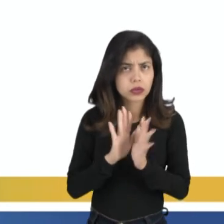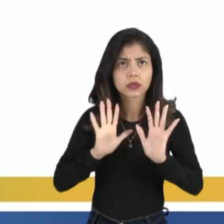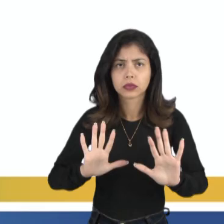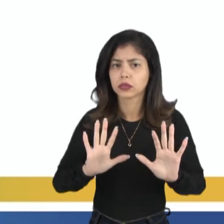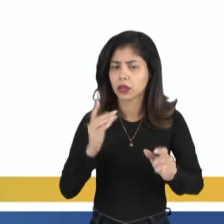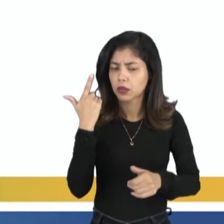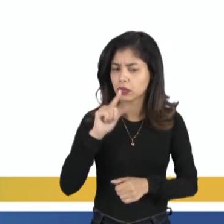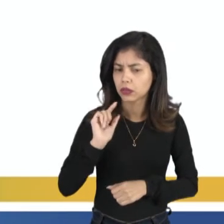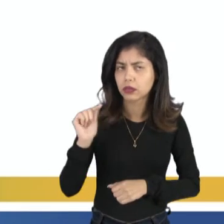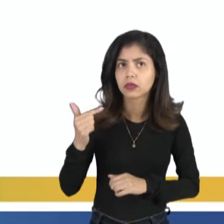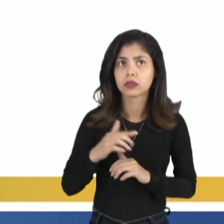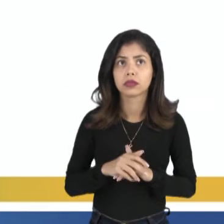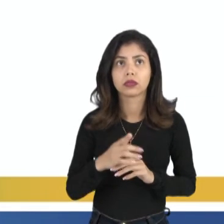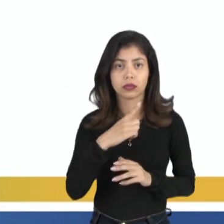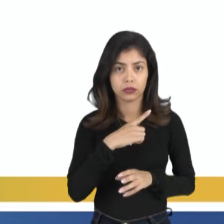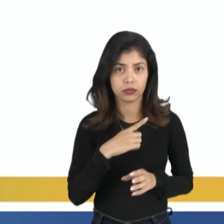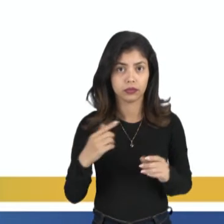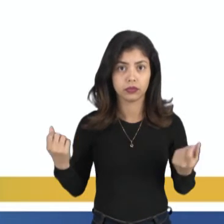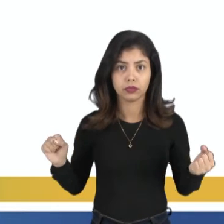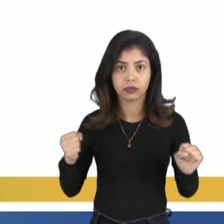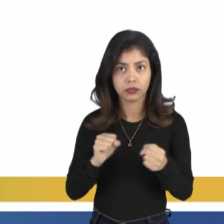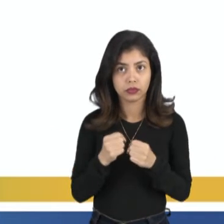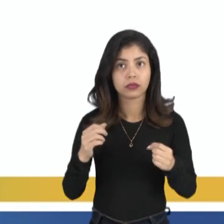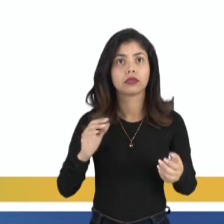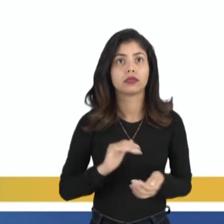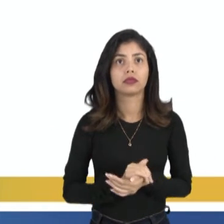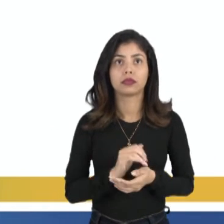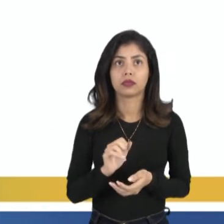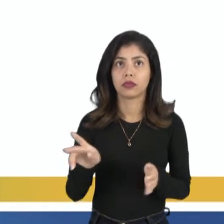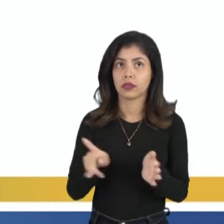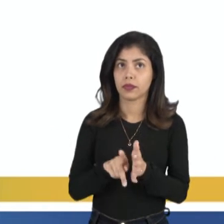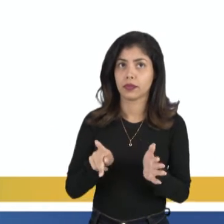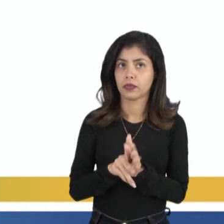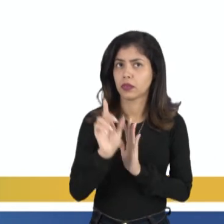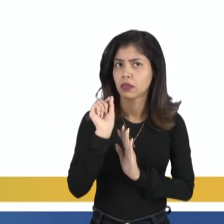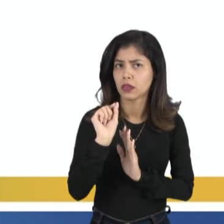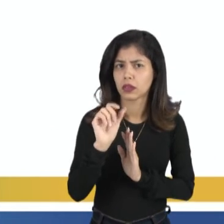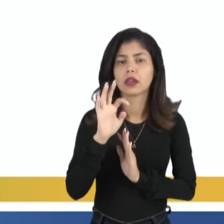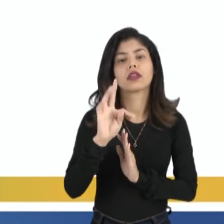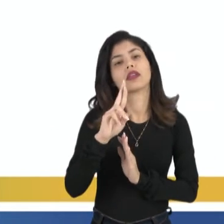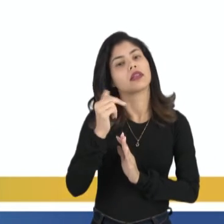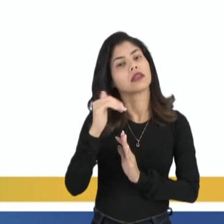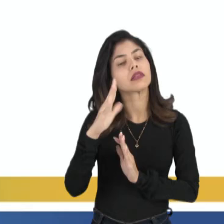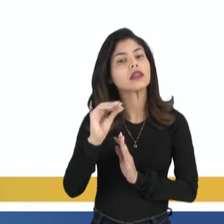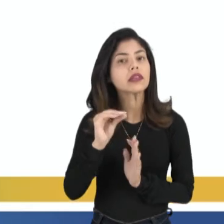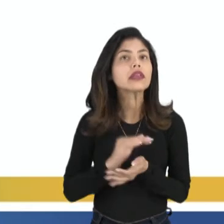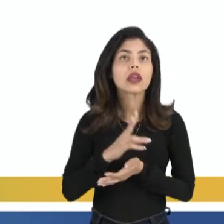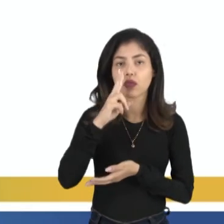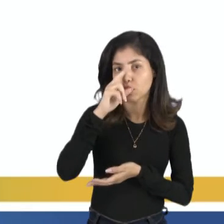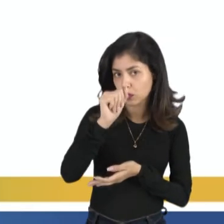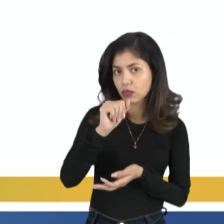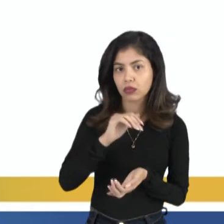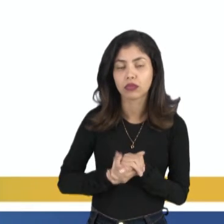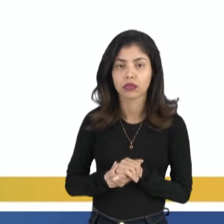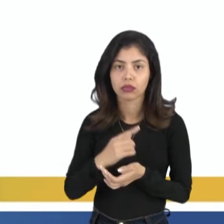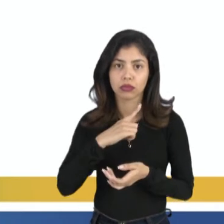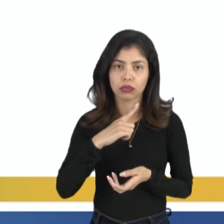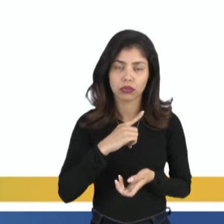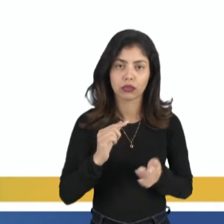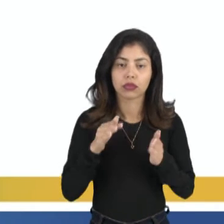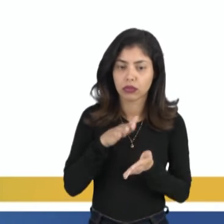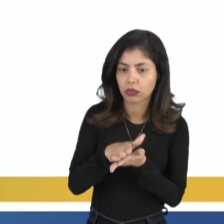outra. Temos aqui a tração, e elas são equivalentes. Ó. O que é a tração? É a força que